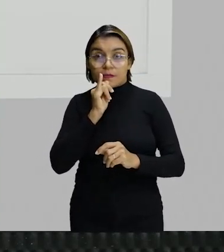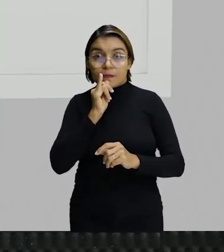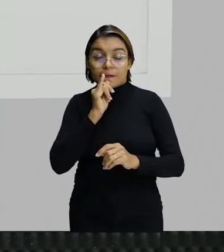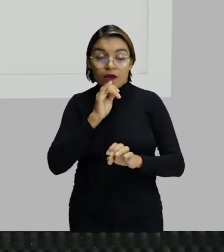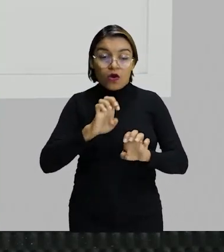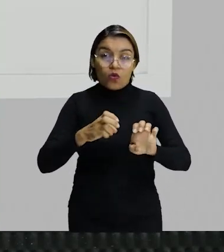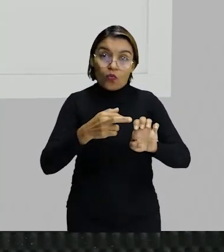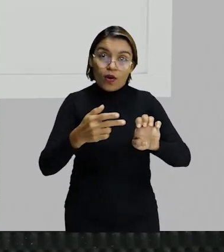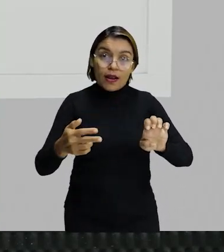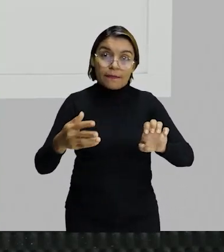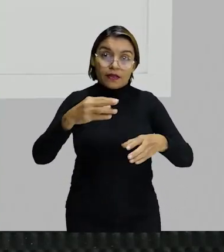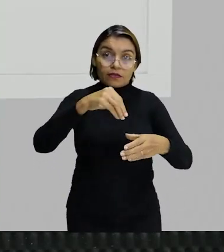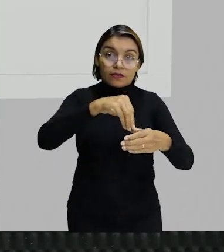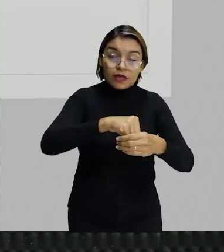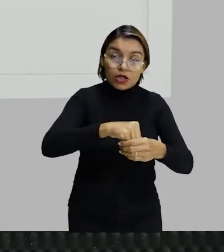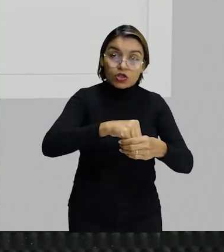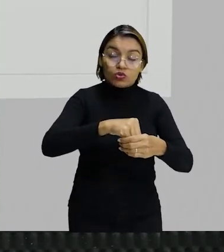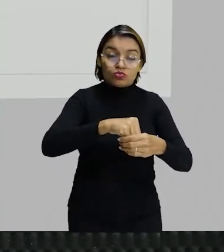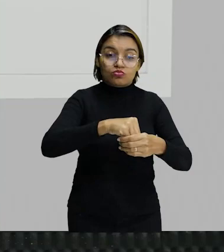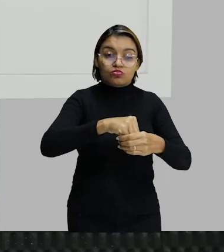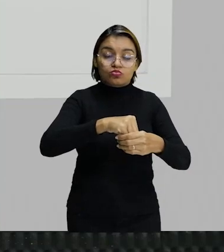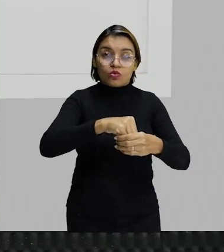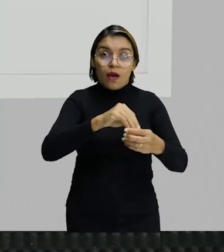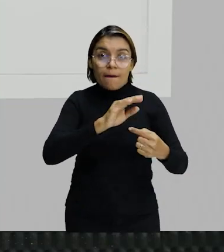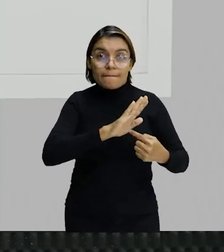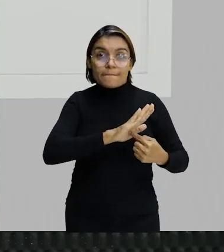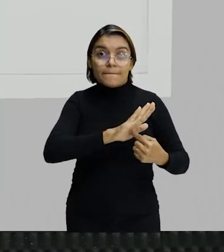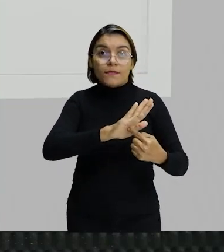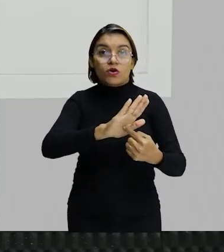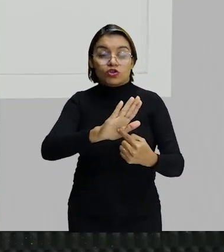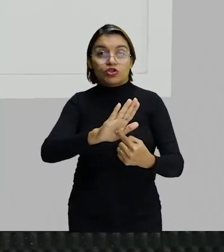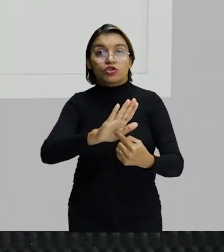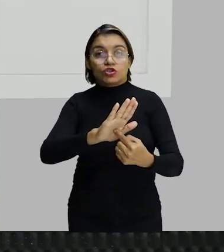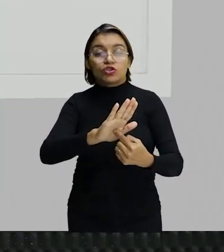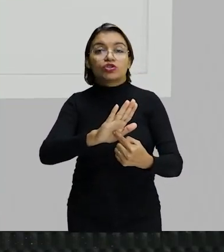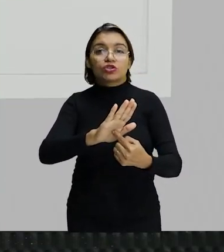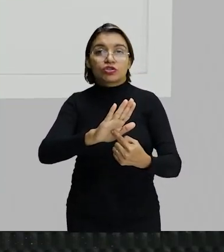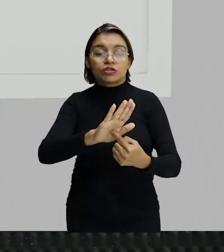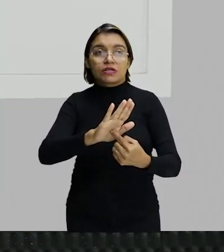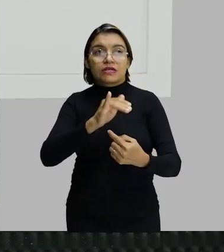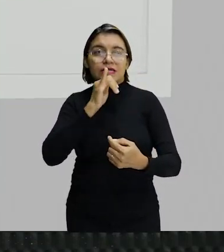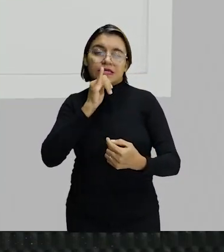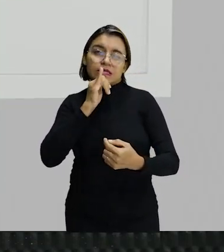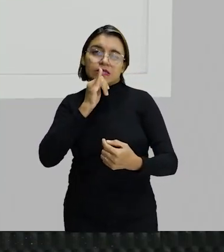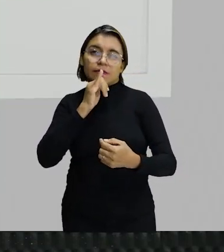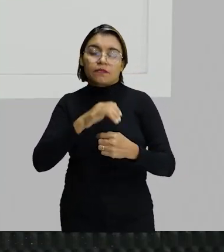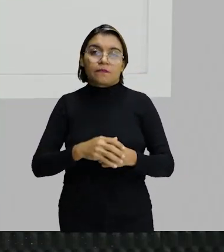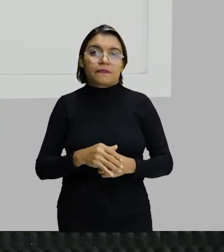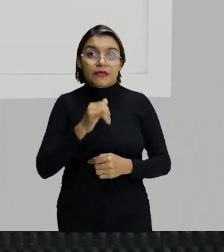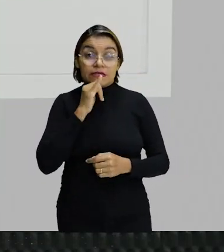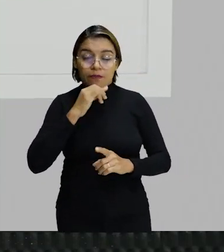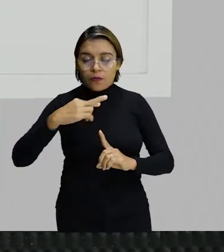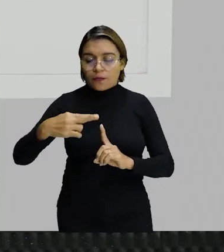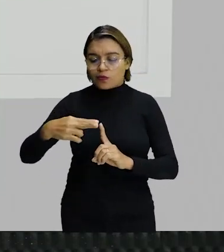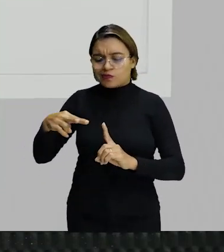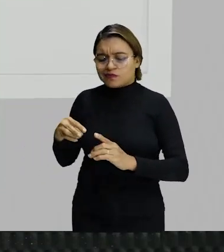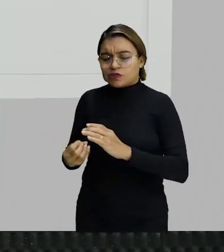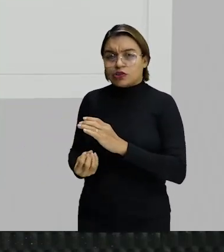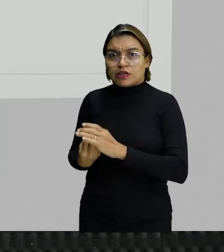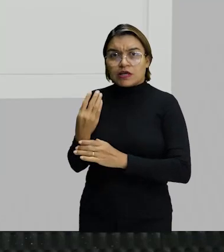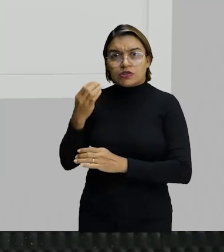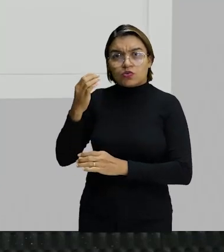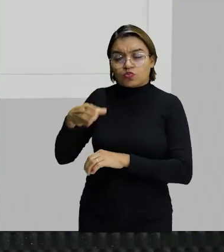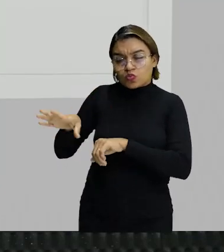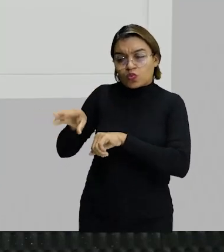elemento que eu estabeleci, tá certo? Por isso a gente fala que é uma demonstração e que, do ponto de vista de criação do conhecimento,